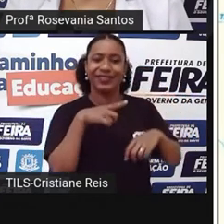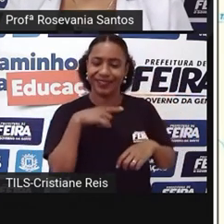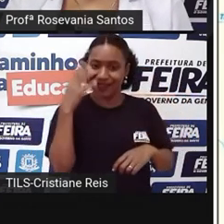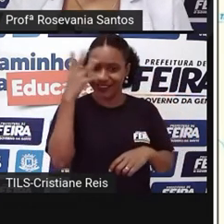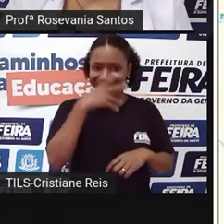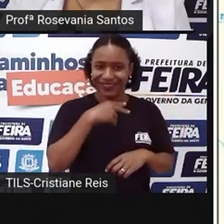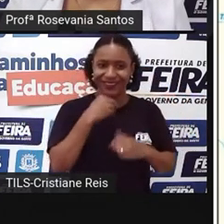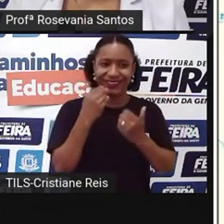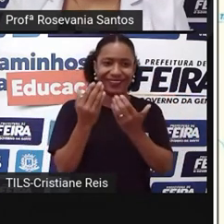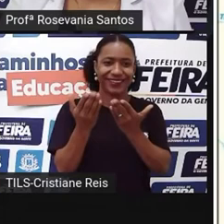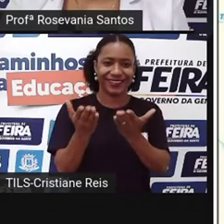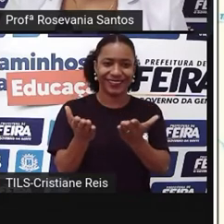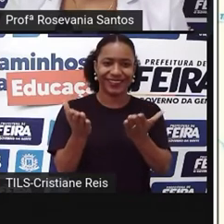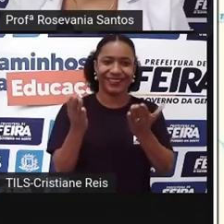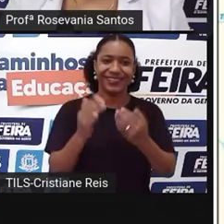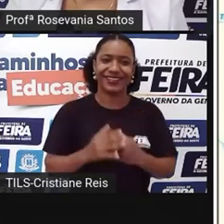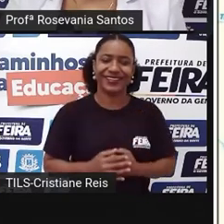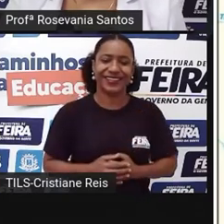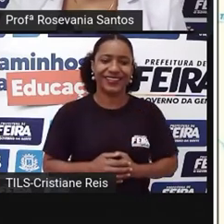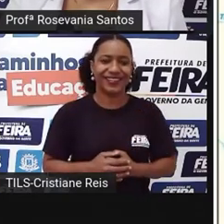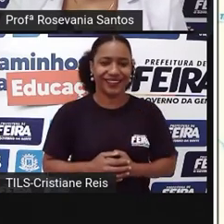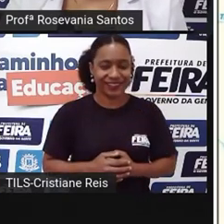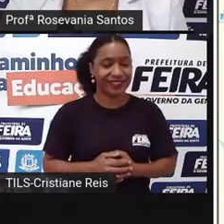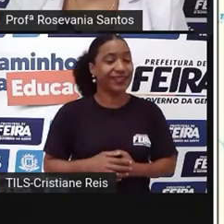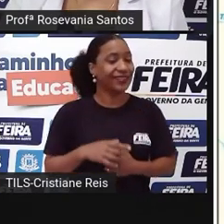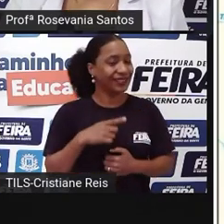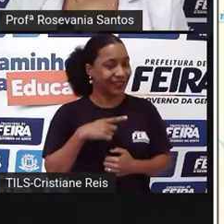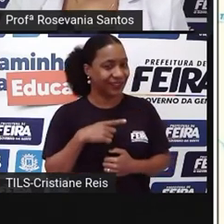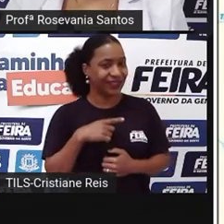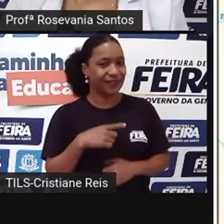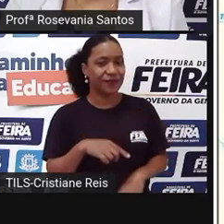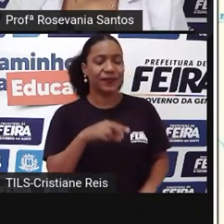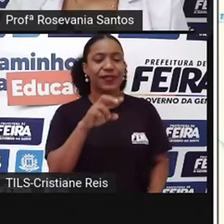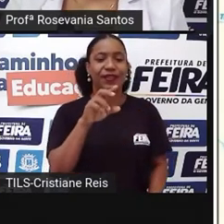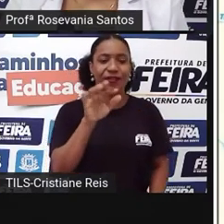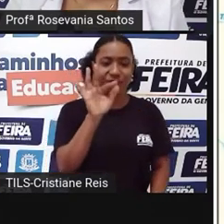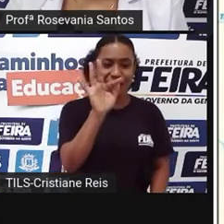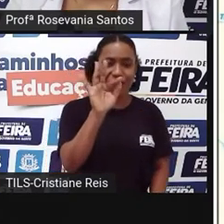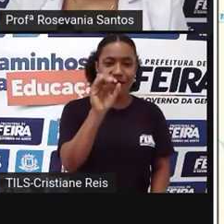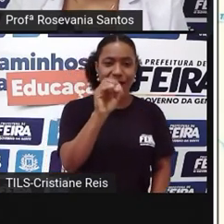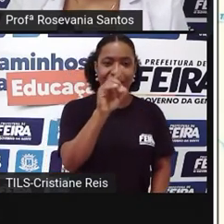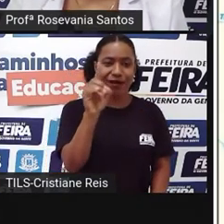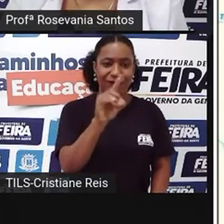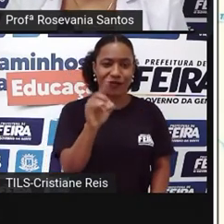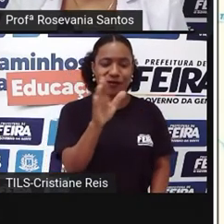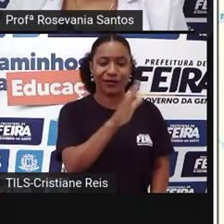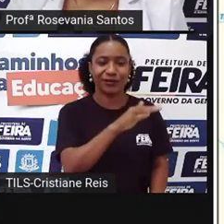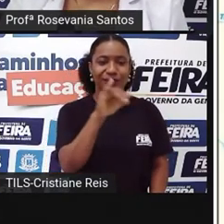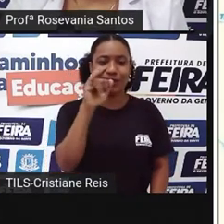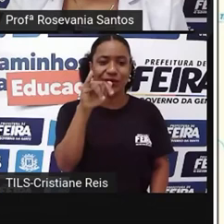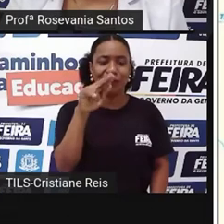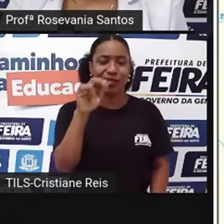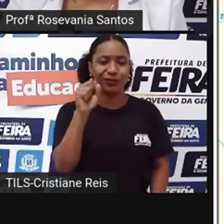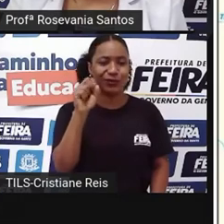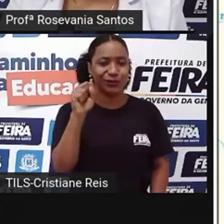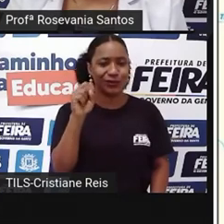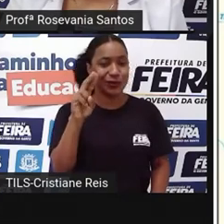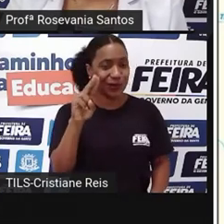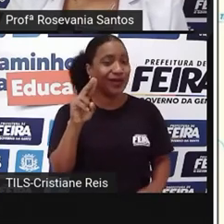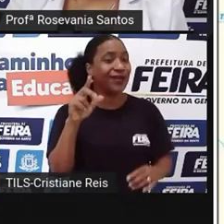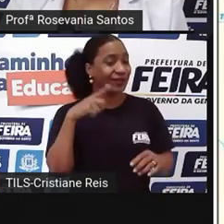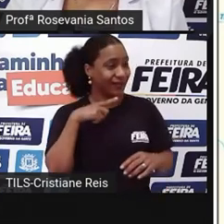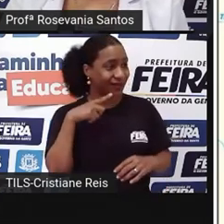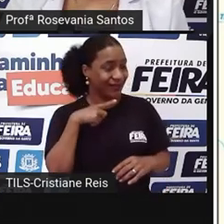lindíssima. Que, né, Foz do Iguaçu, que, diga-se de passagem, já fica bem na divisa. Mas, de qualquer